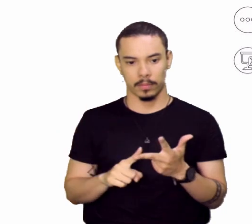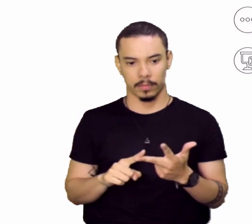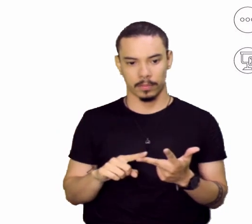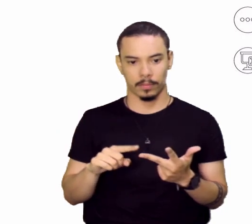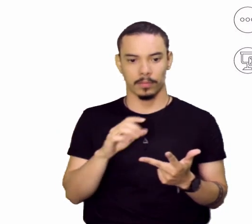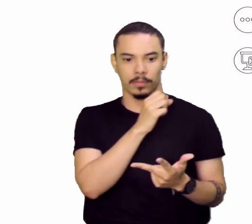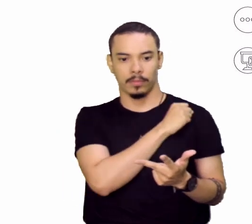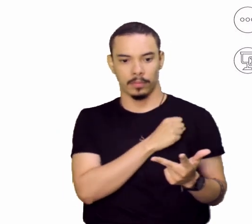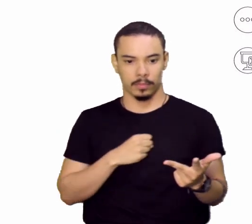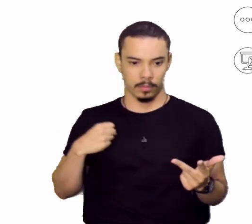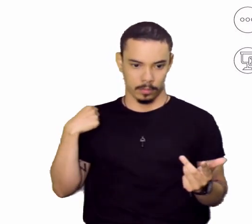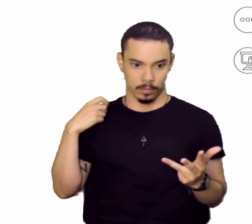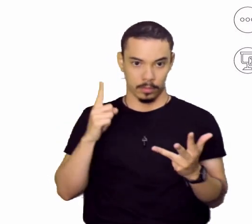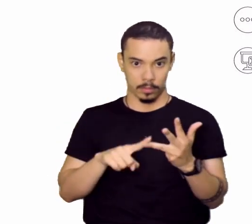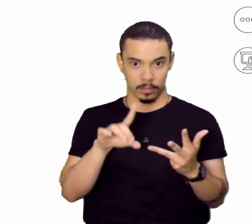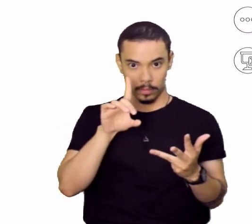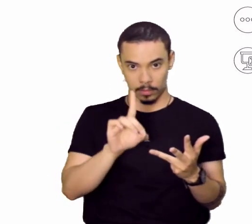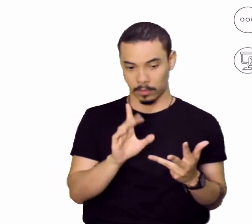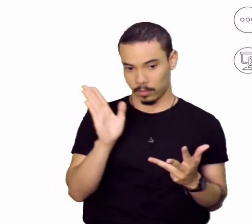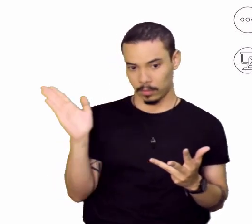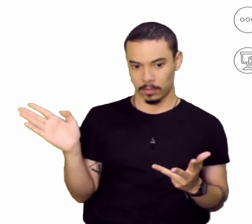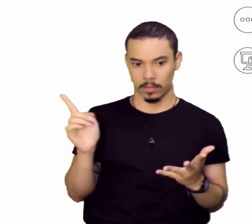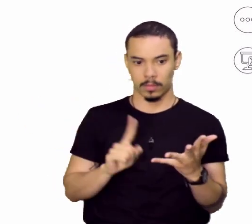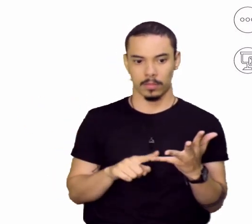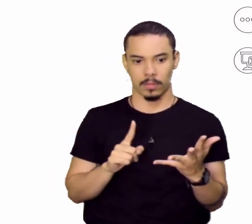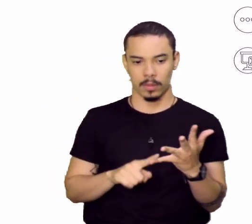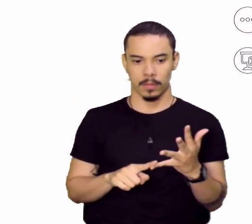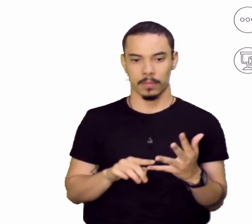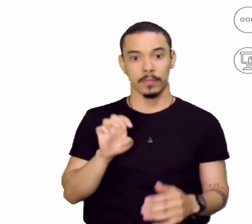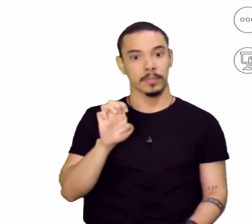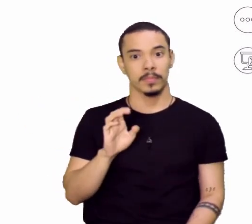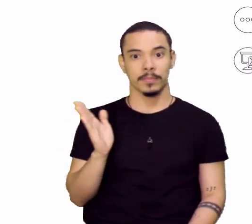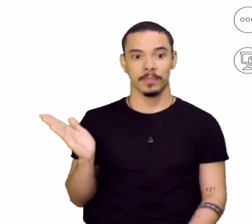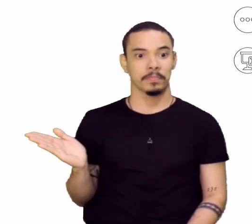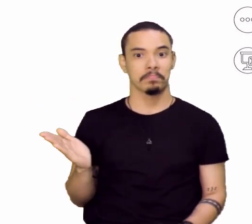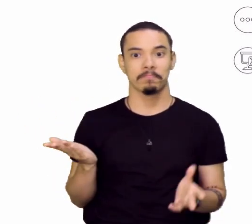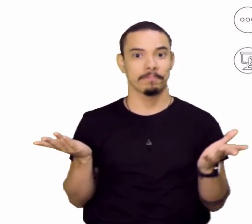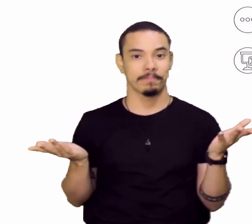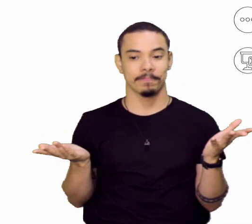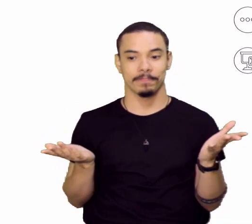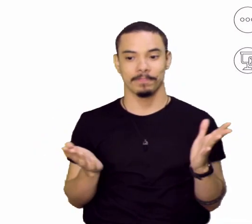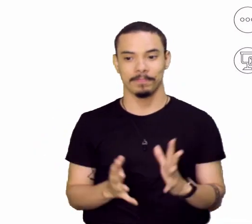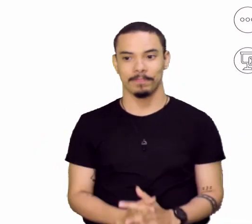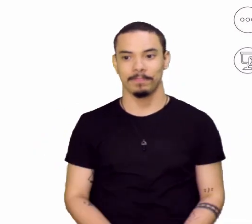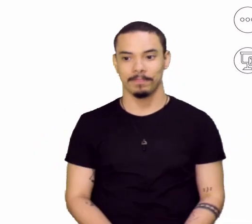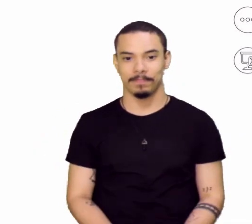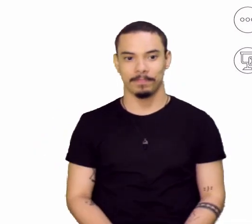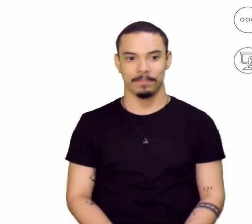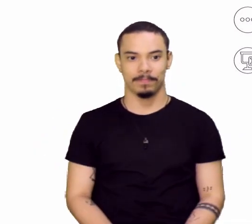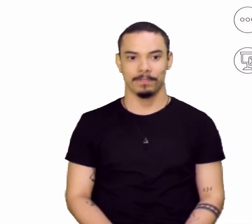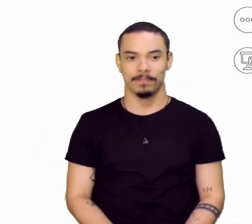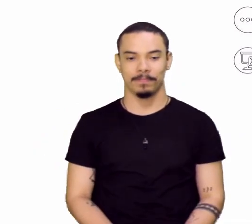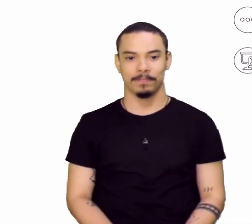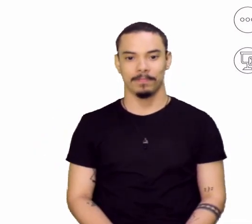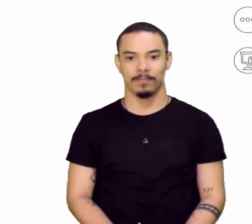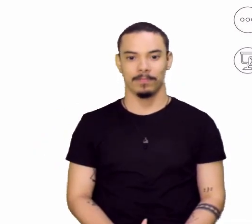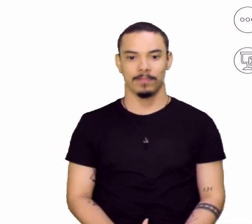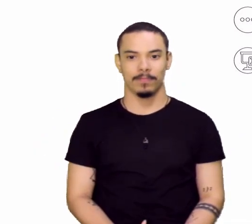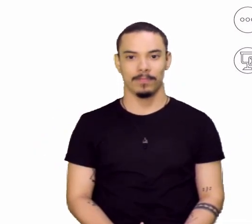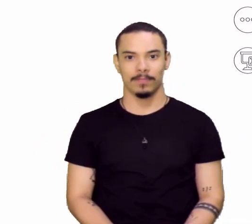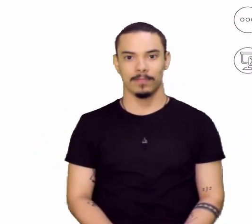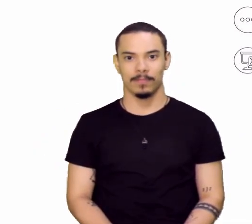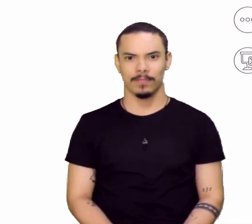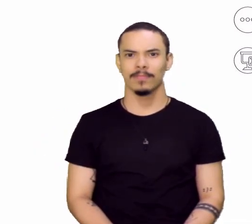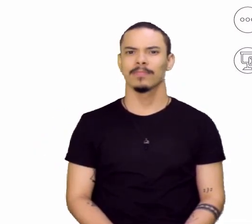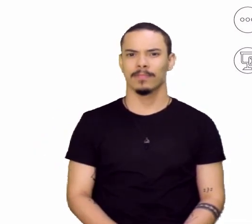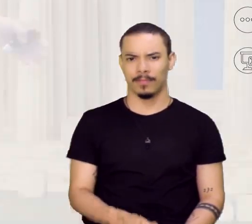C. Sócrates. D. Santo Agostinho. Ou E. Tales de Mileto. E aí? Essa